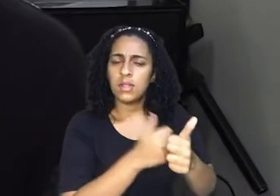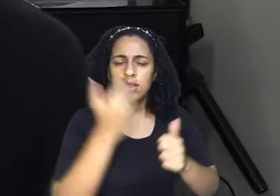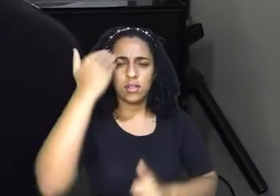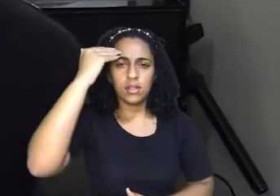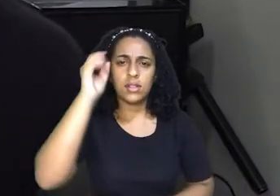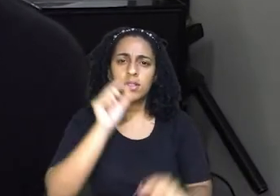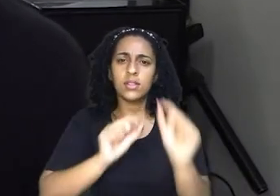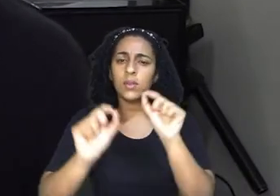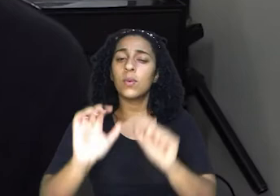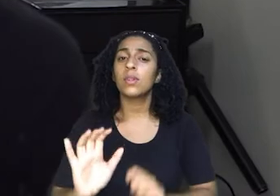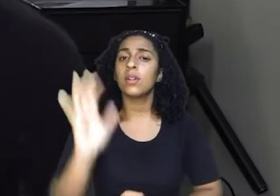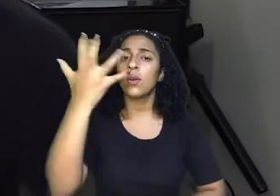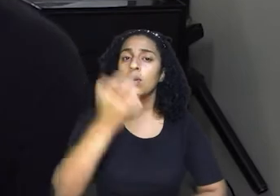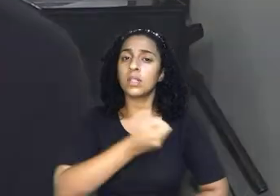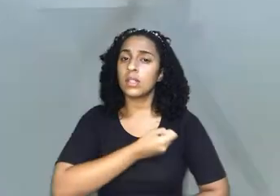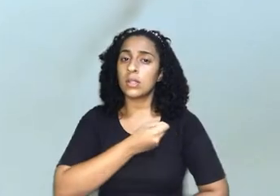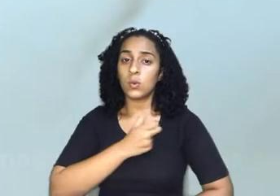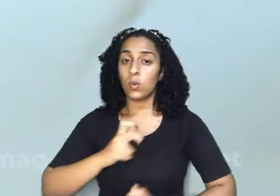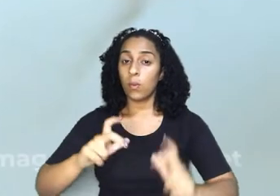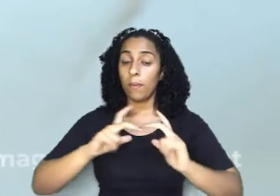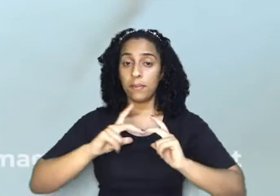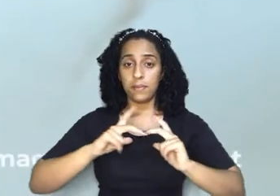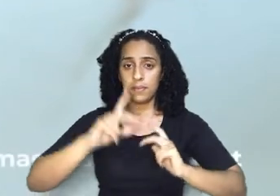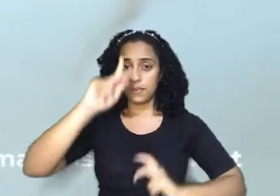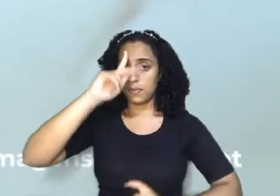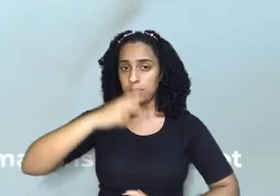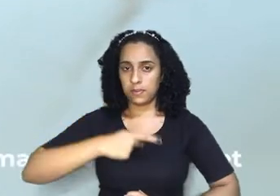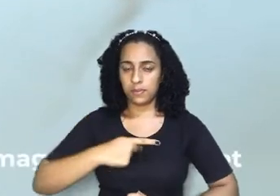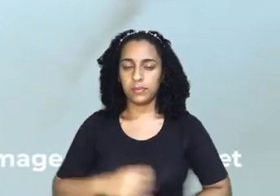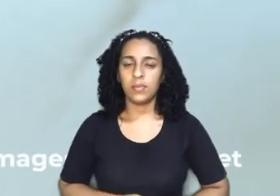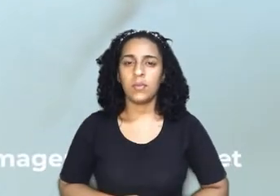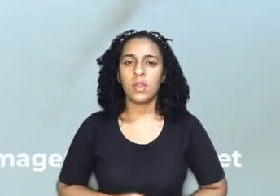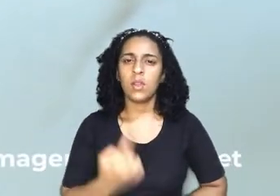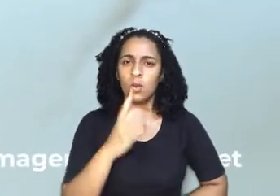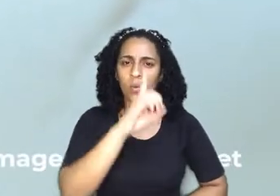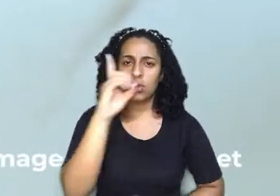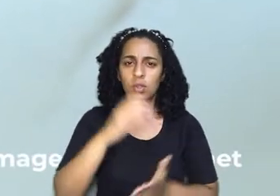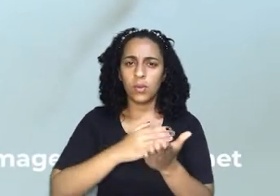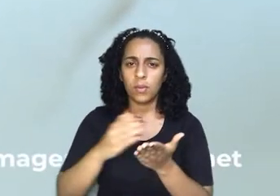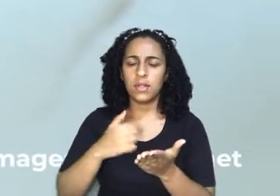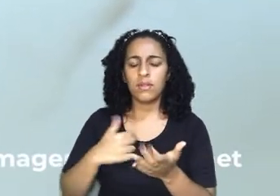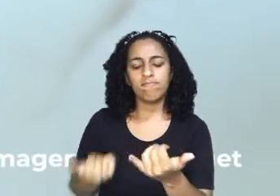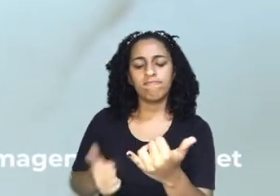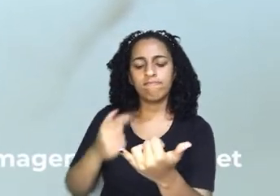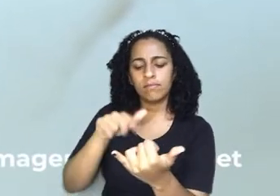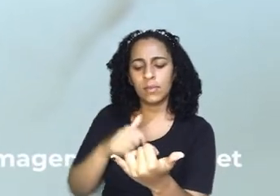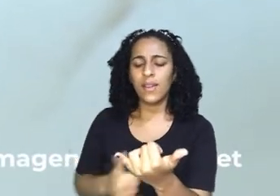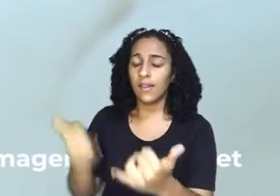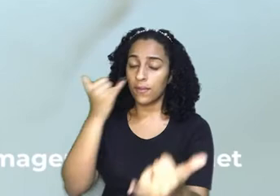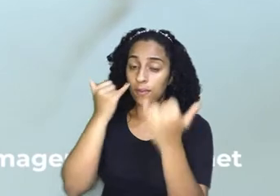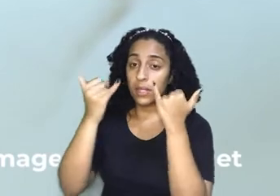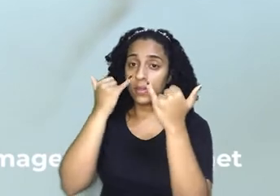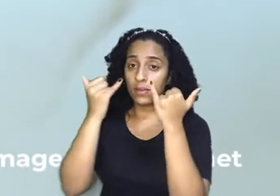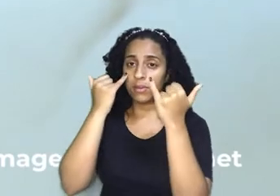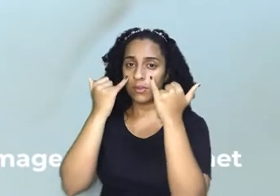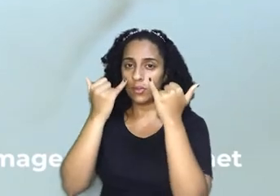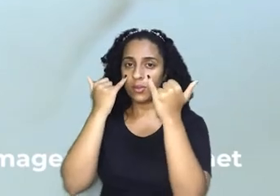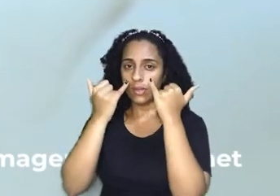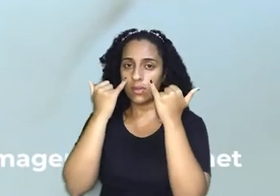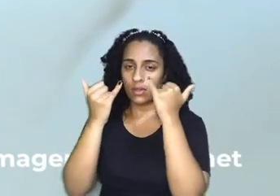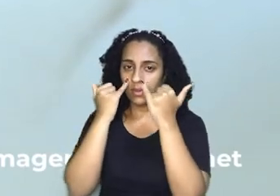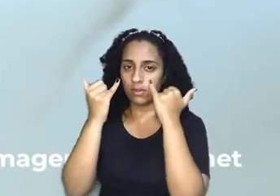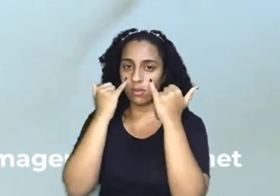entender o que acontece com os nossos dados mais um dia começa você pega seu celular e anúncios anúncios e mais anúncios